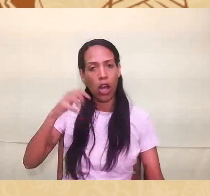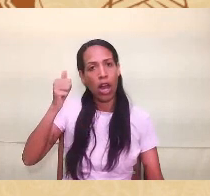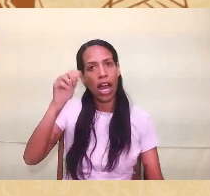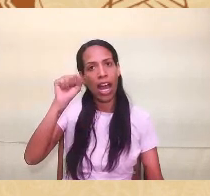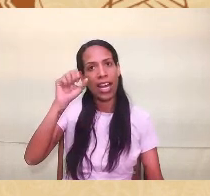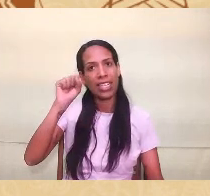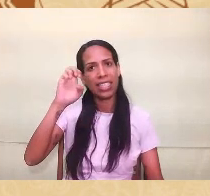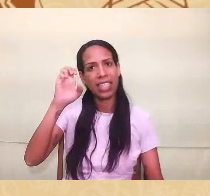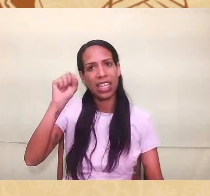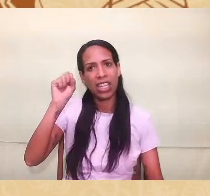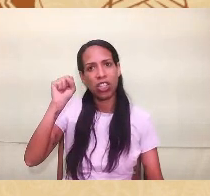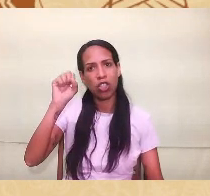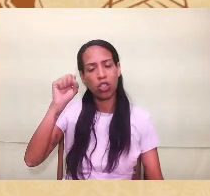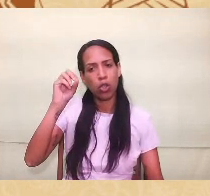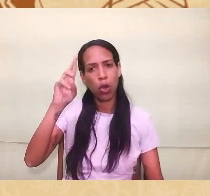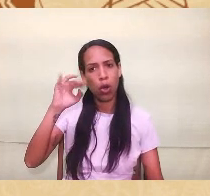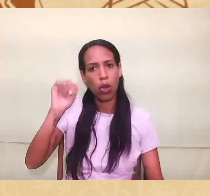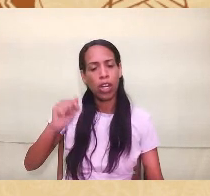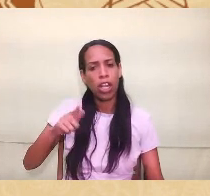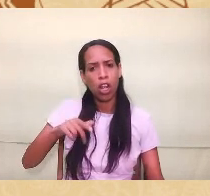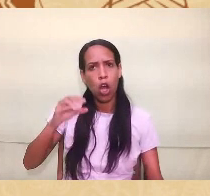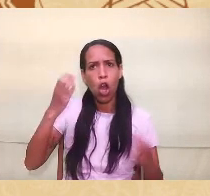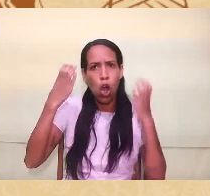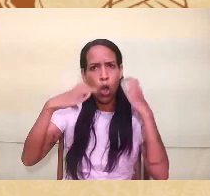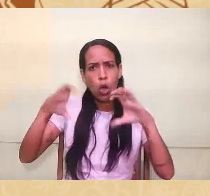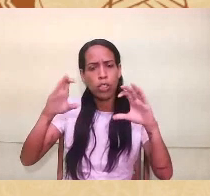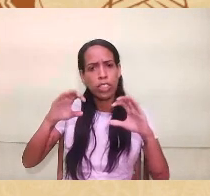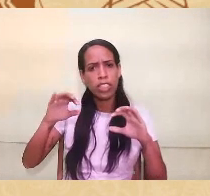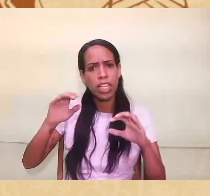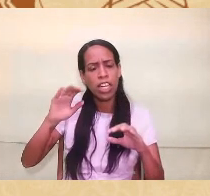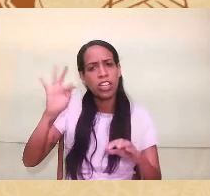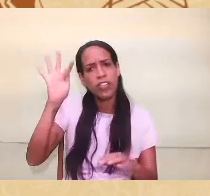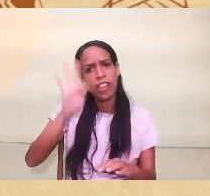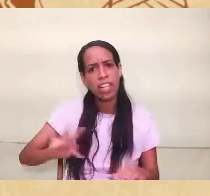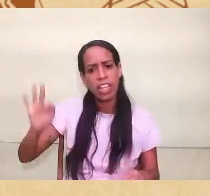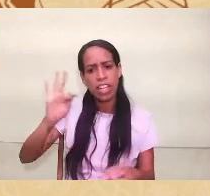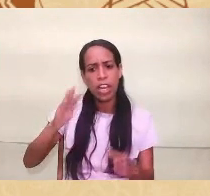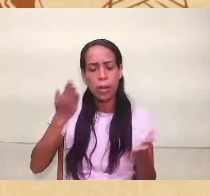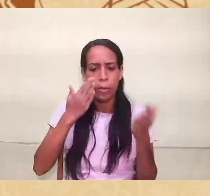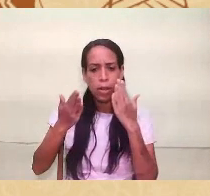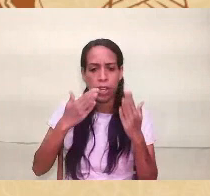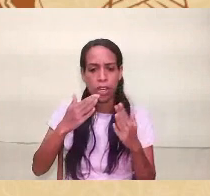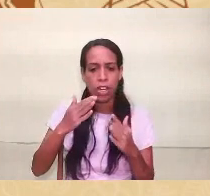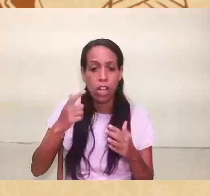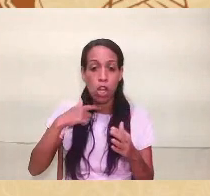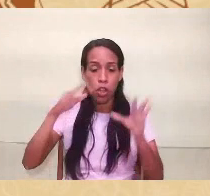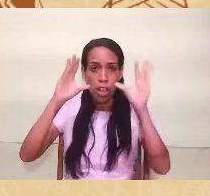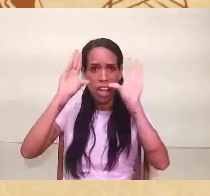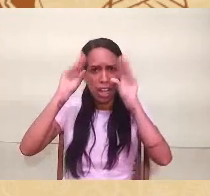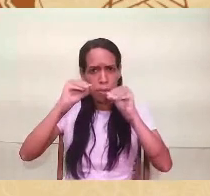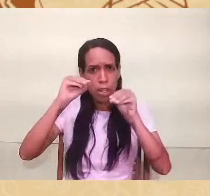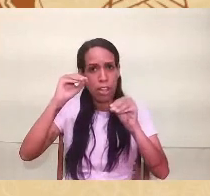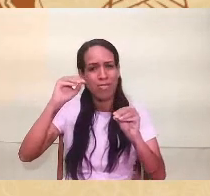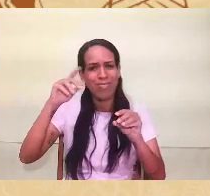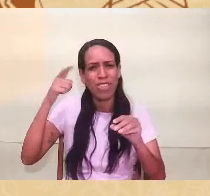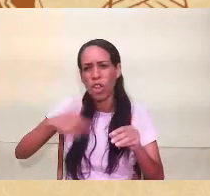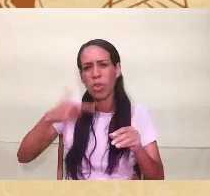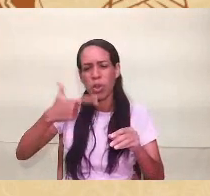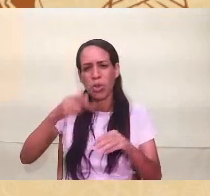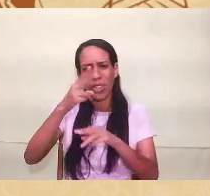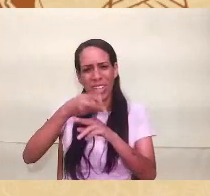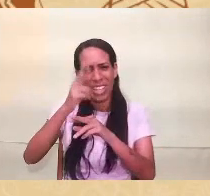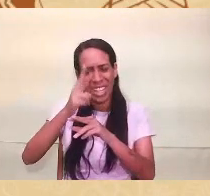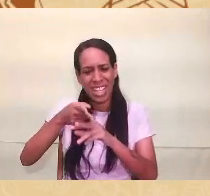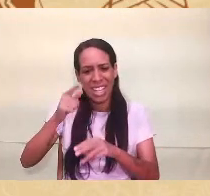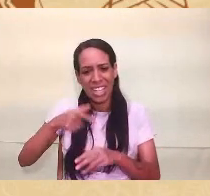de Psicologia. Eu estou com a câmera fechada porque eu estou num desktop e ele não tem câmera, só por isso, tá,